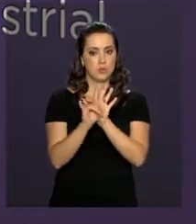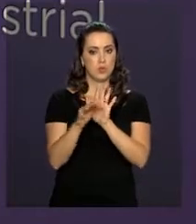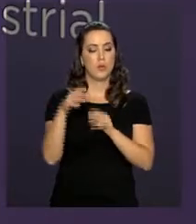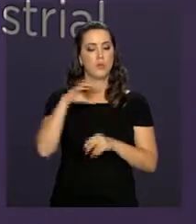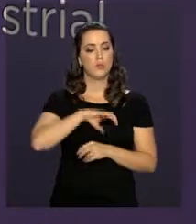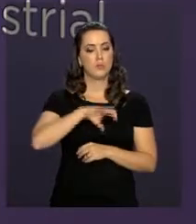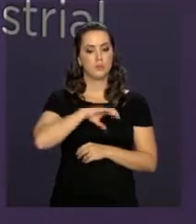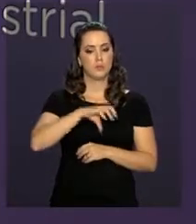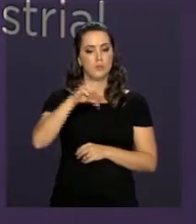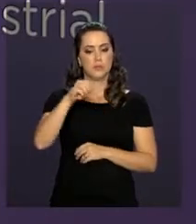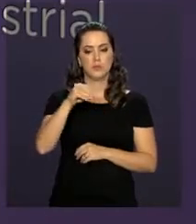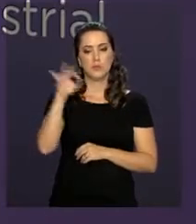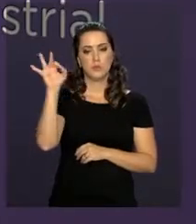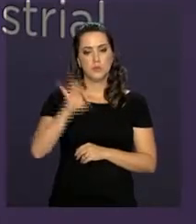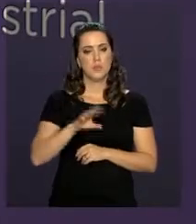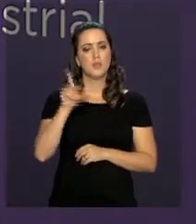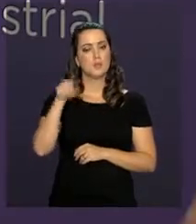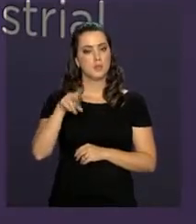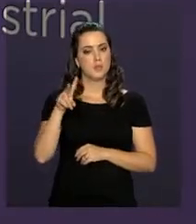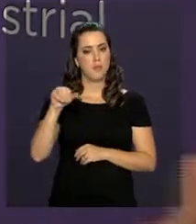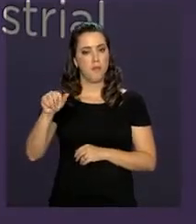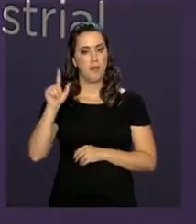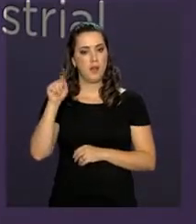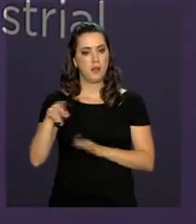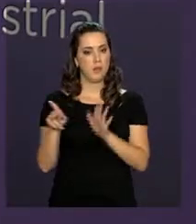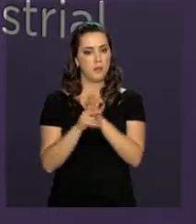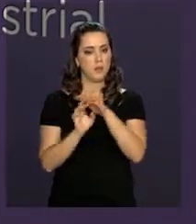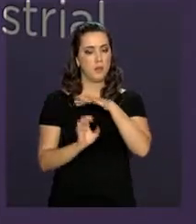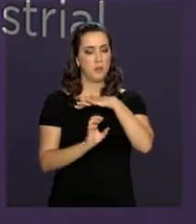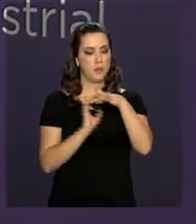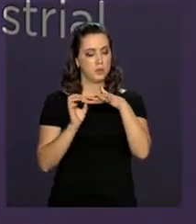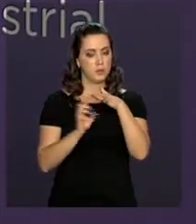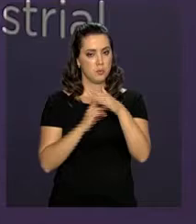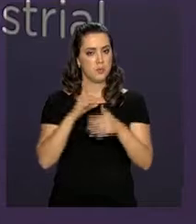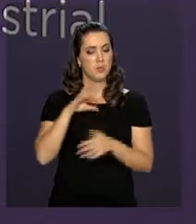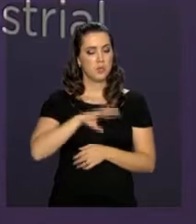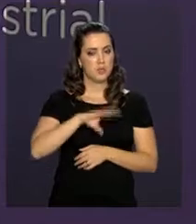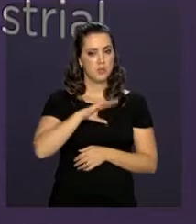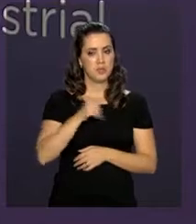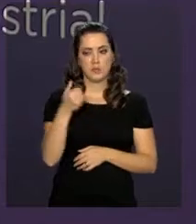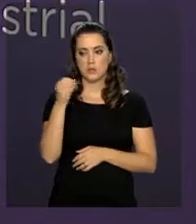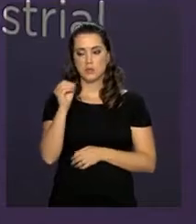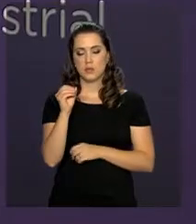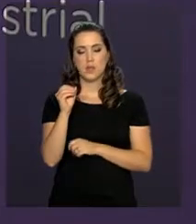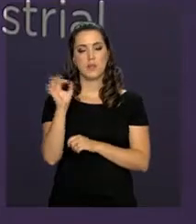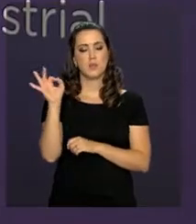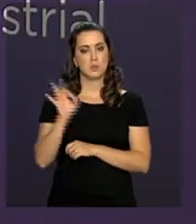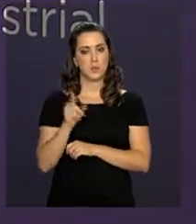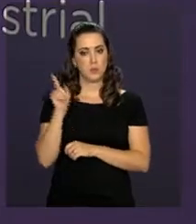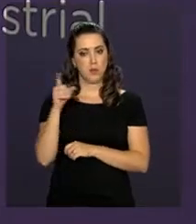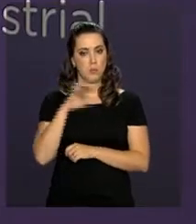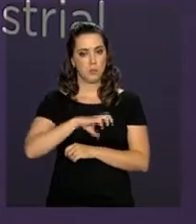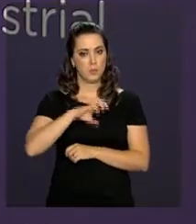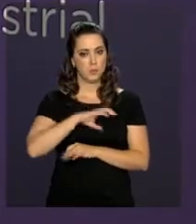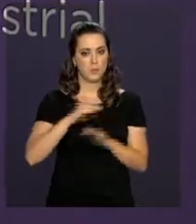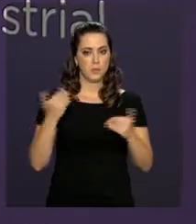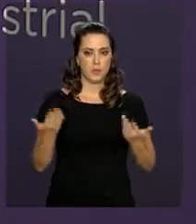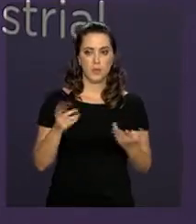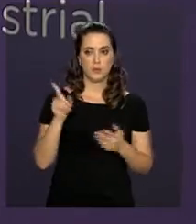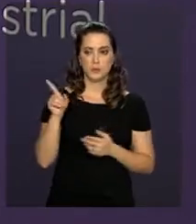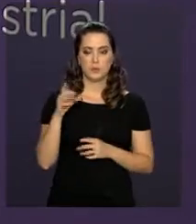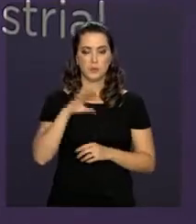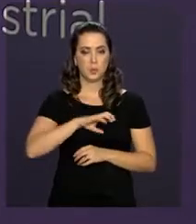90 por cento das vagas são brasileiras para startup indústrias 10% tratados indústrias portuguesas do lado de portugal